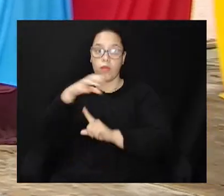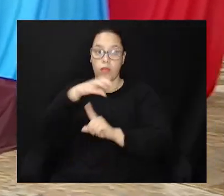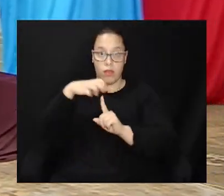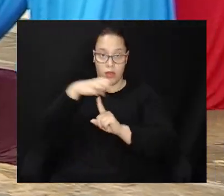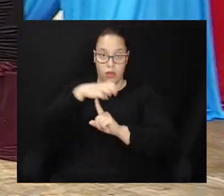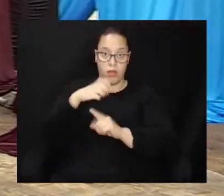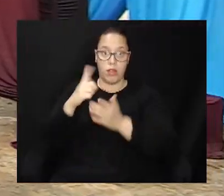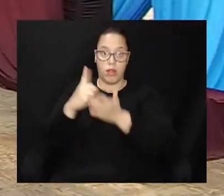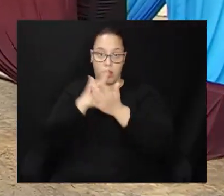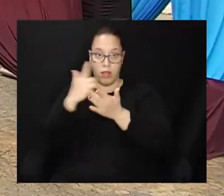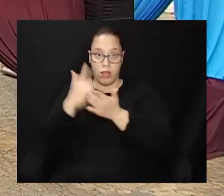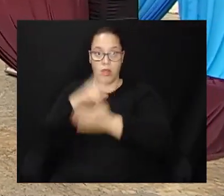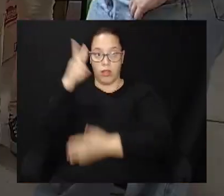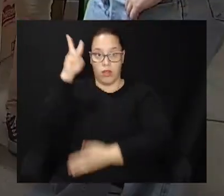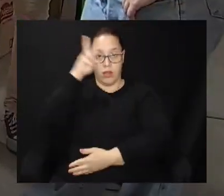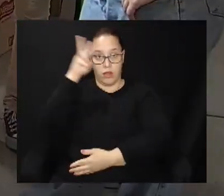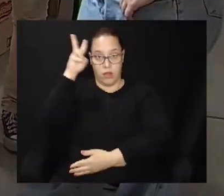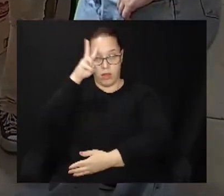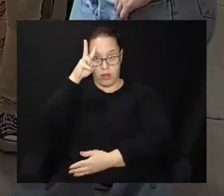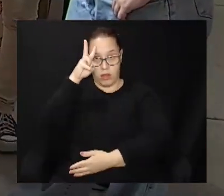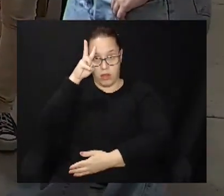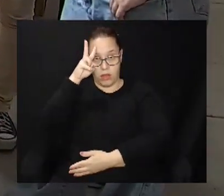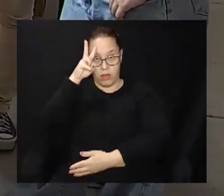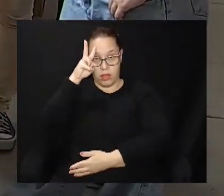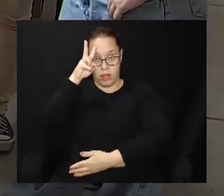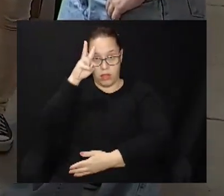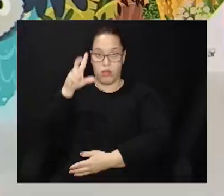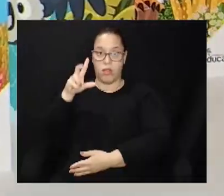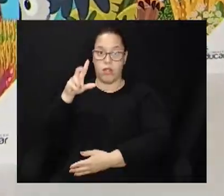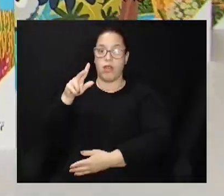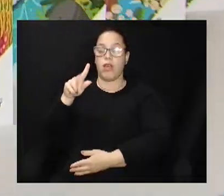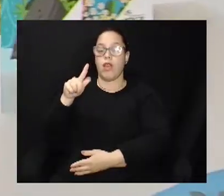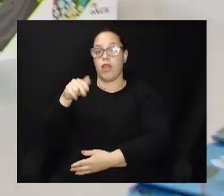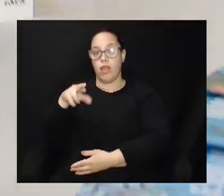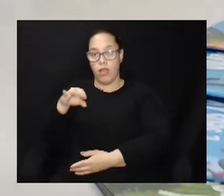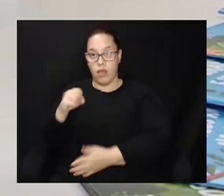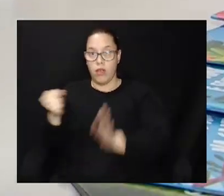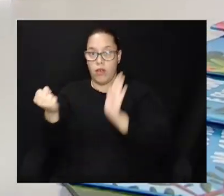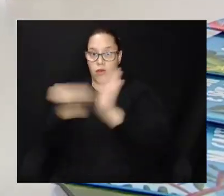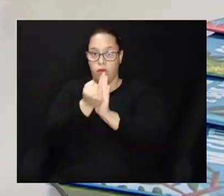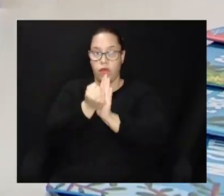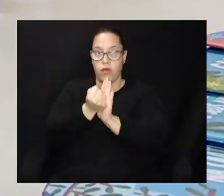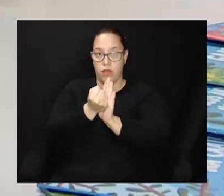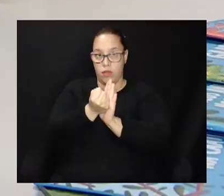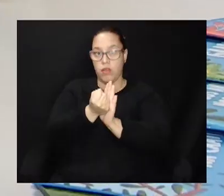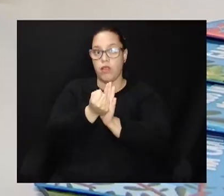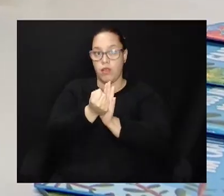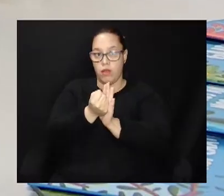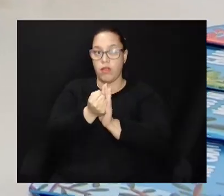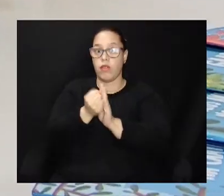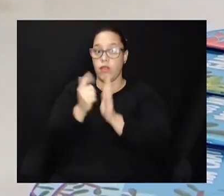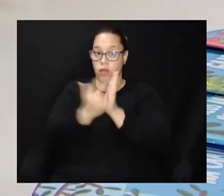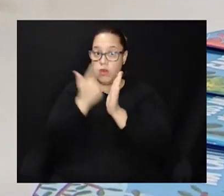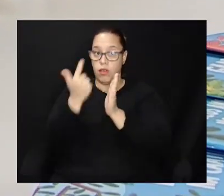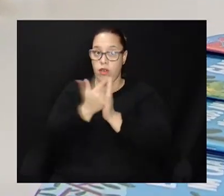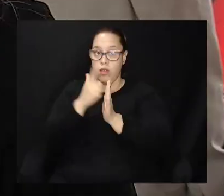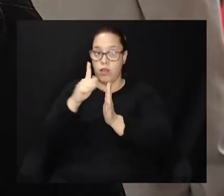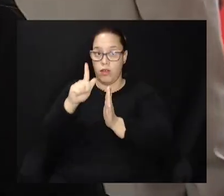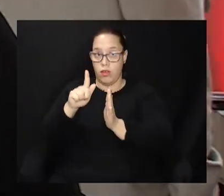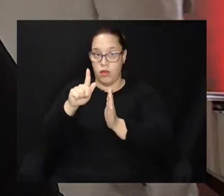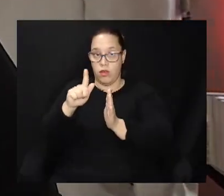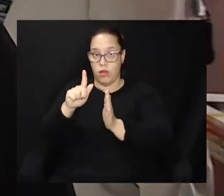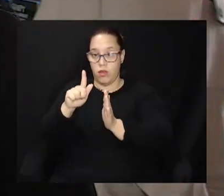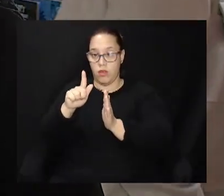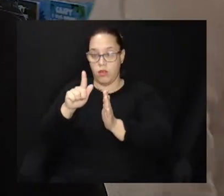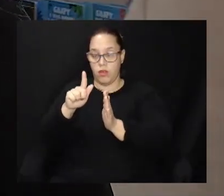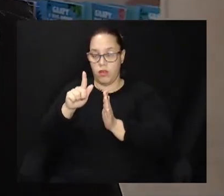histórico Pátio dos Leões. A iniciativa marcou o lançamento oficial da coleção GAAP e os biomas brasileiros.